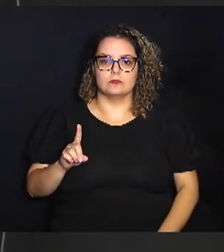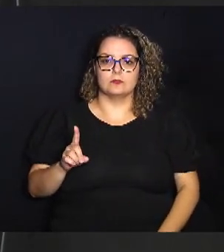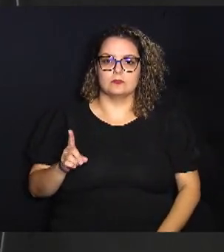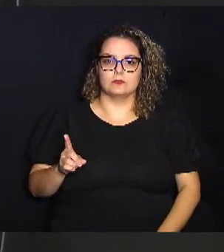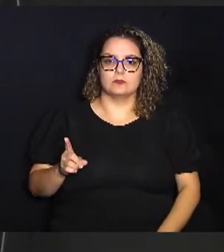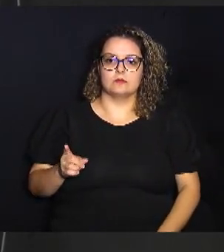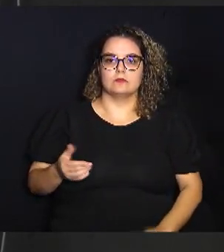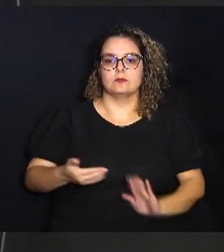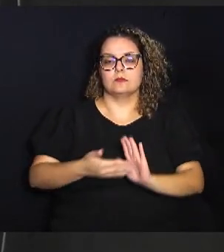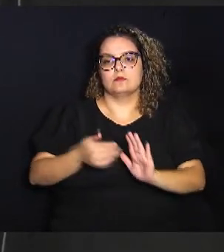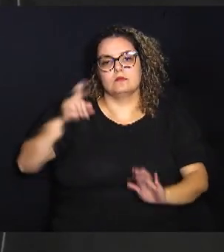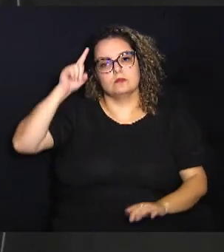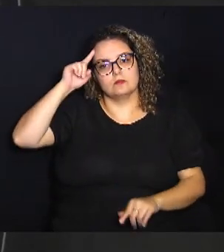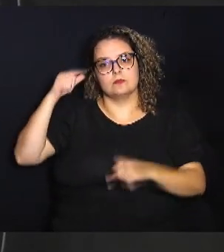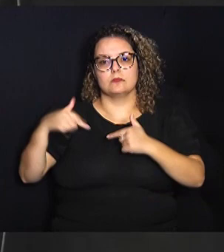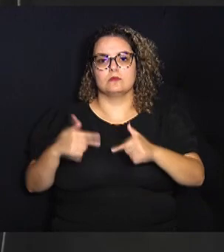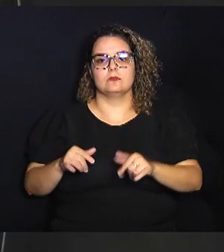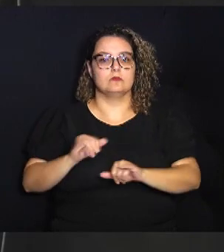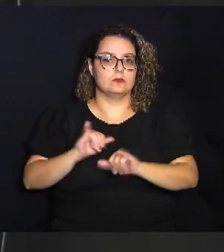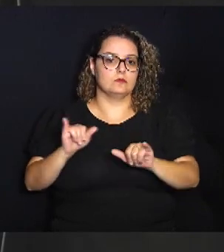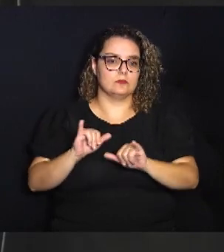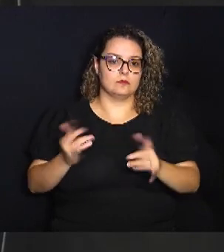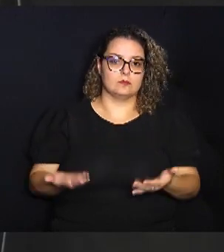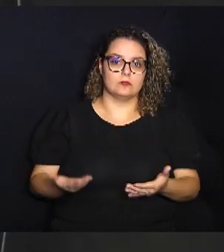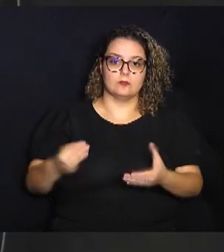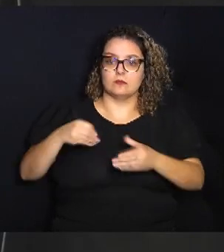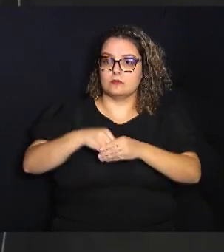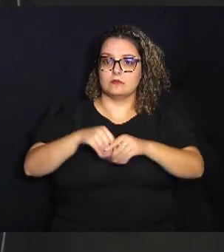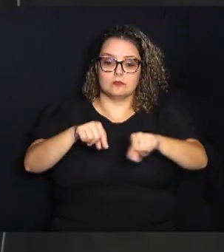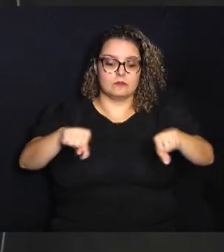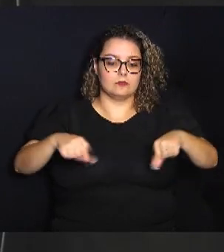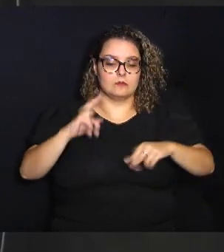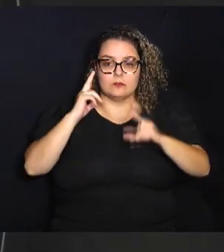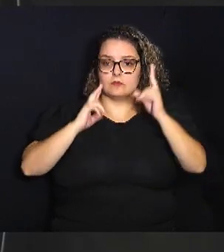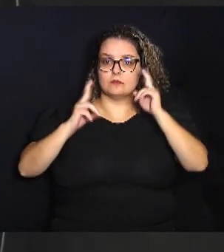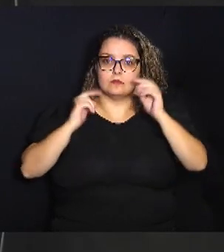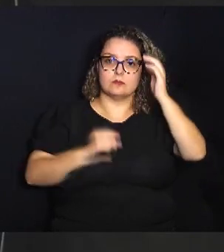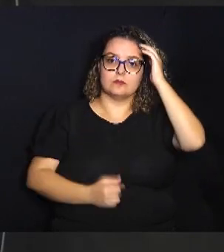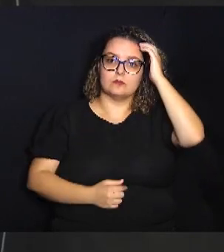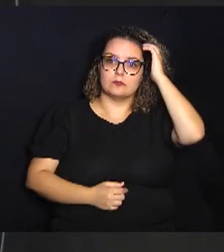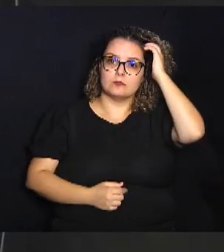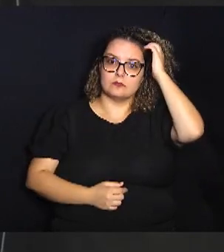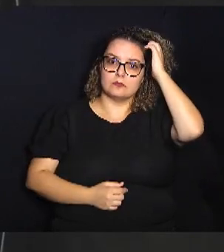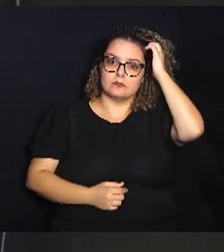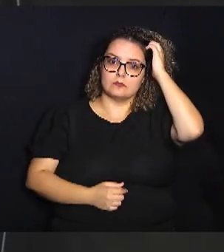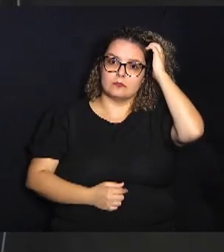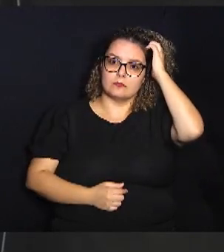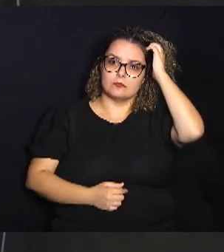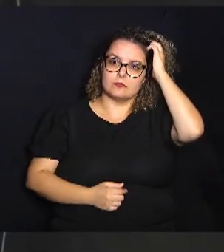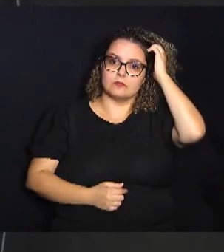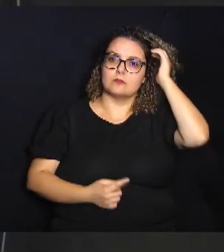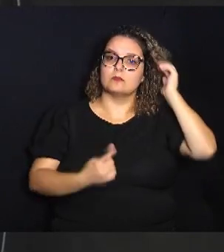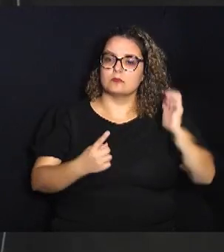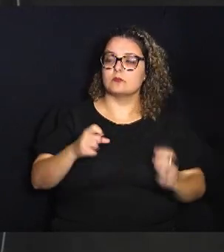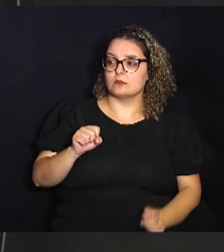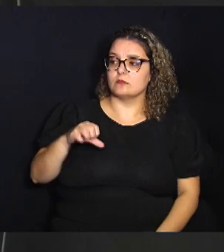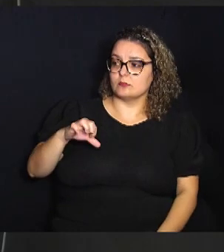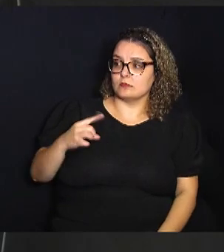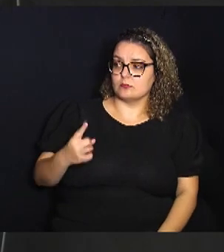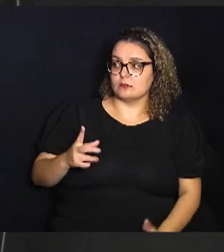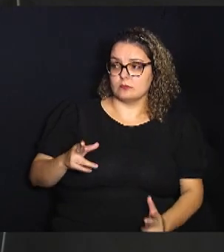E a minha campanha foi basicamente dentro do meu salão. Chegamos a 1.891 votos, como você